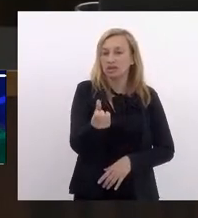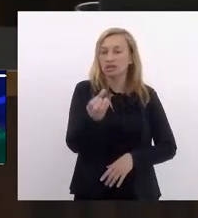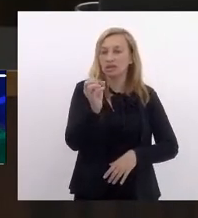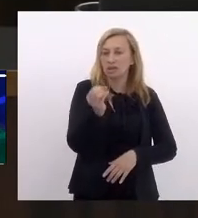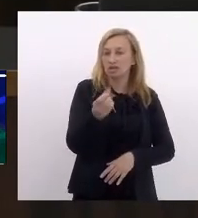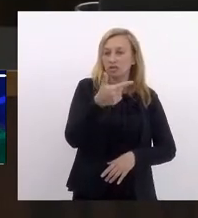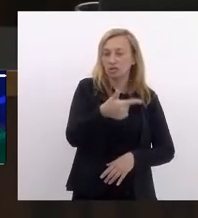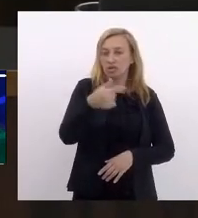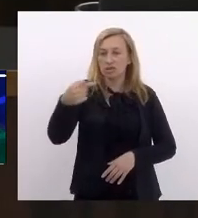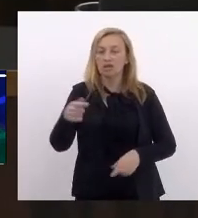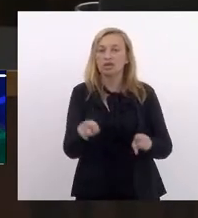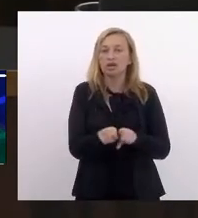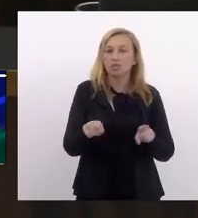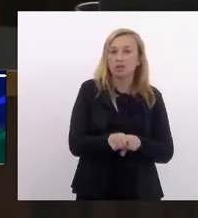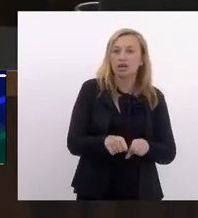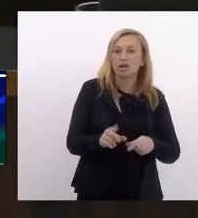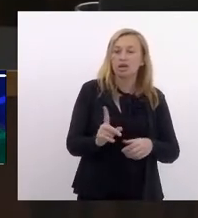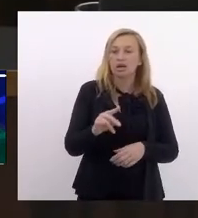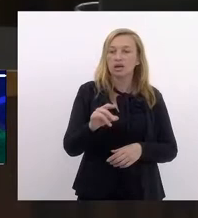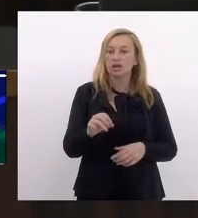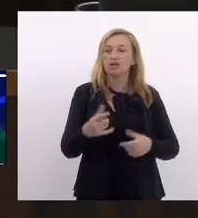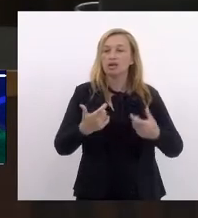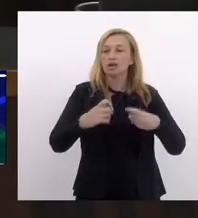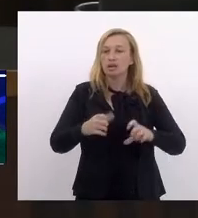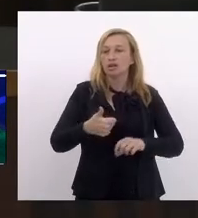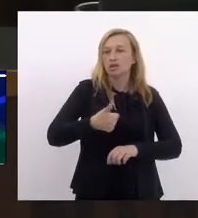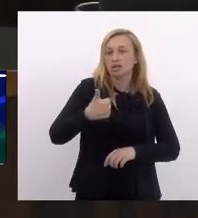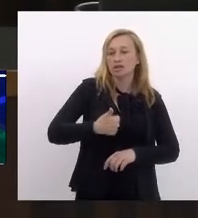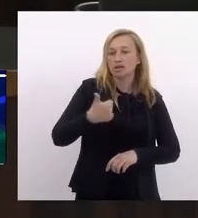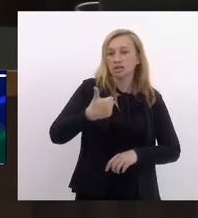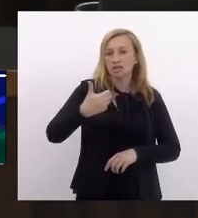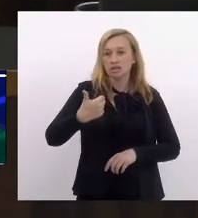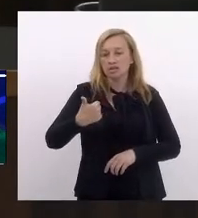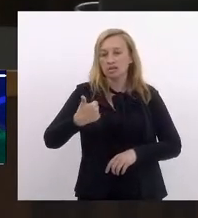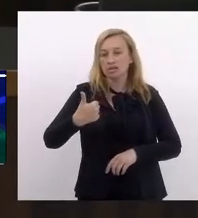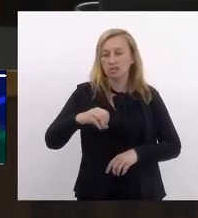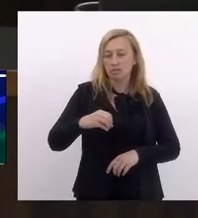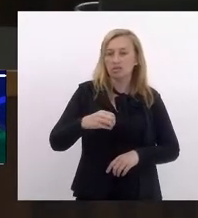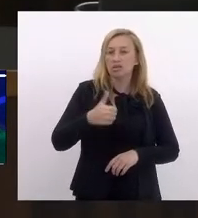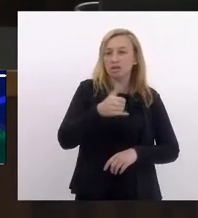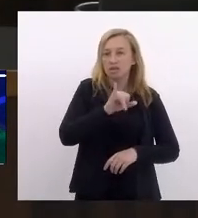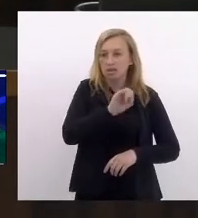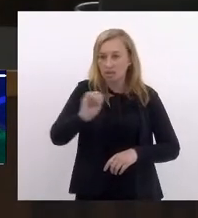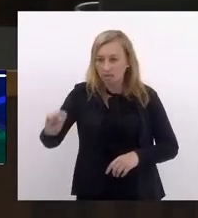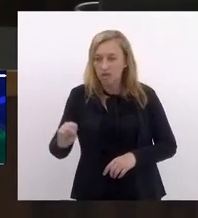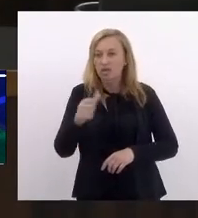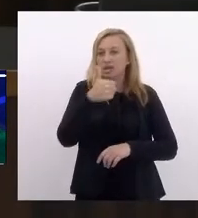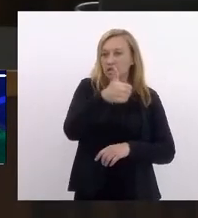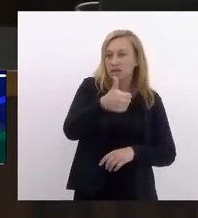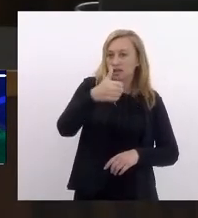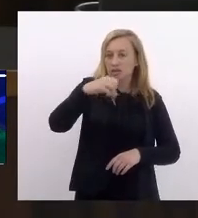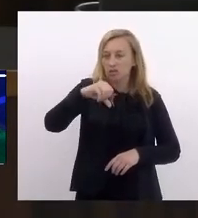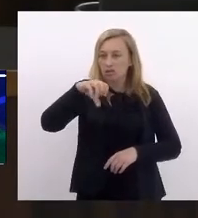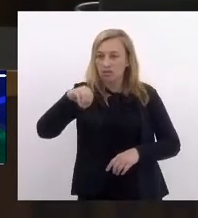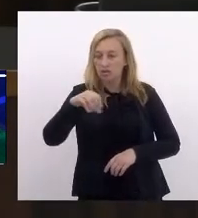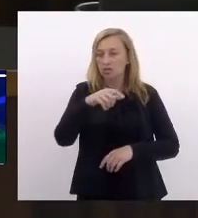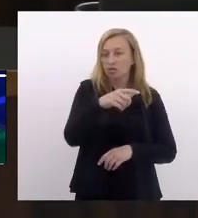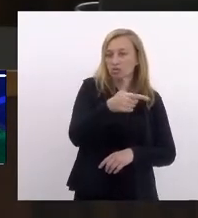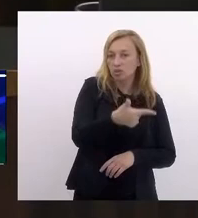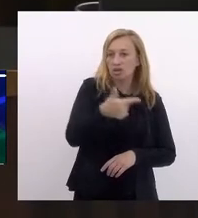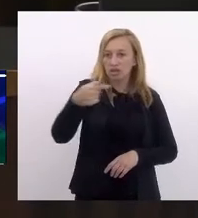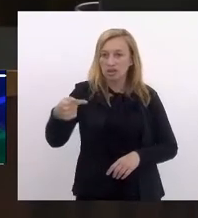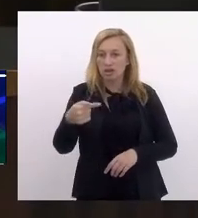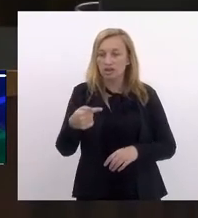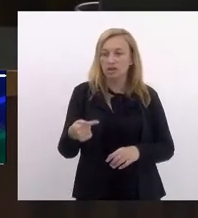também da cláusula 12ª do convênio ICMS número 190/2017,